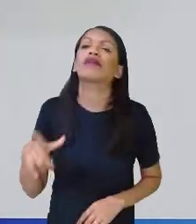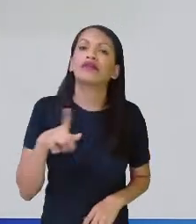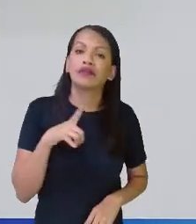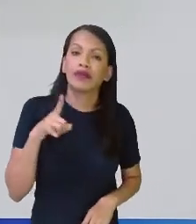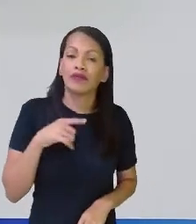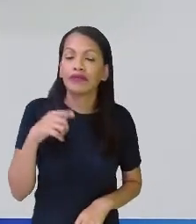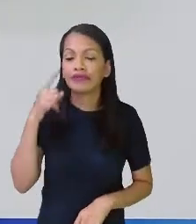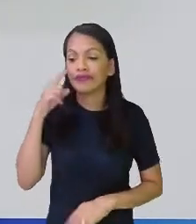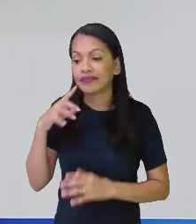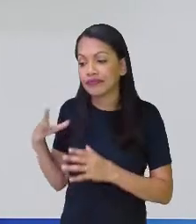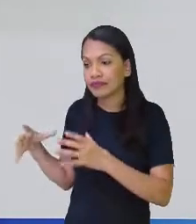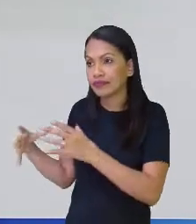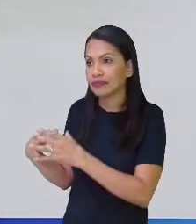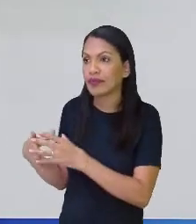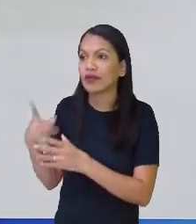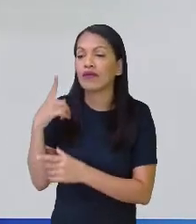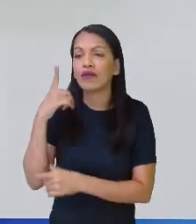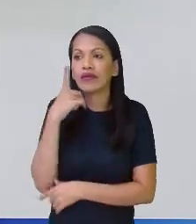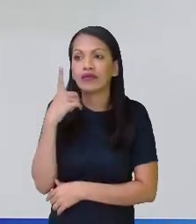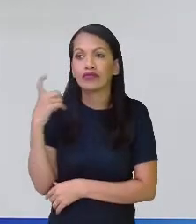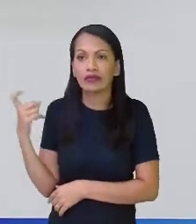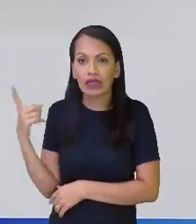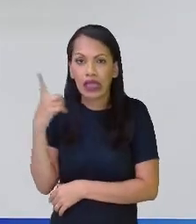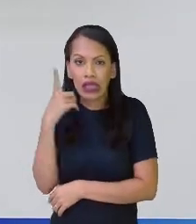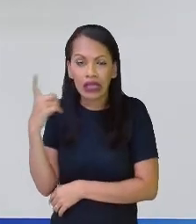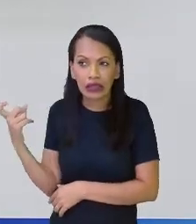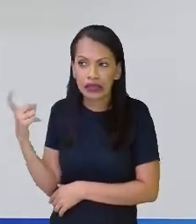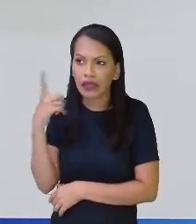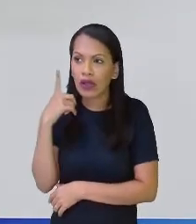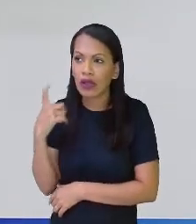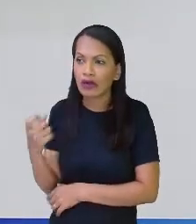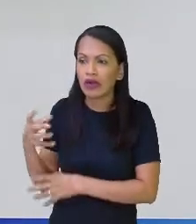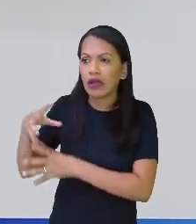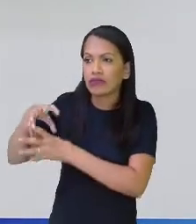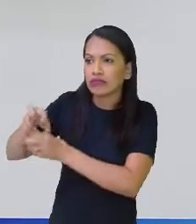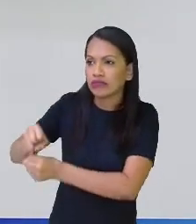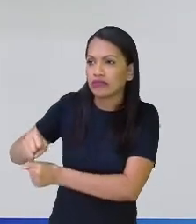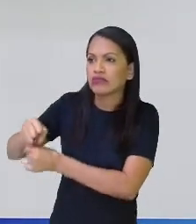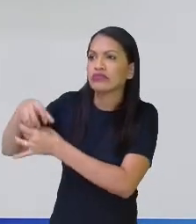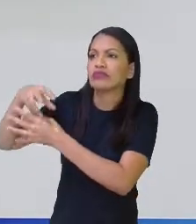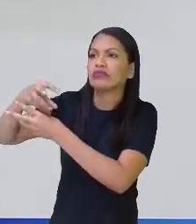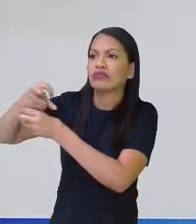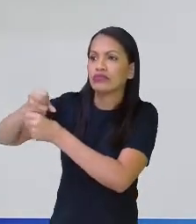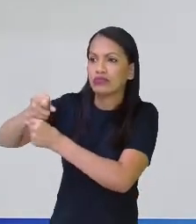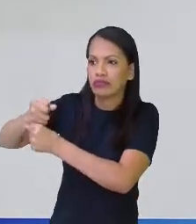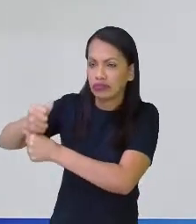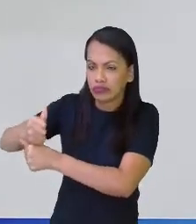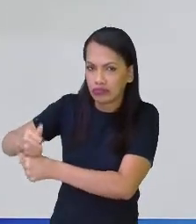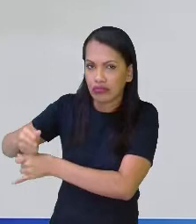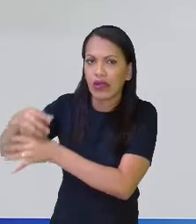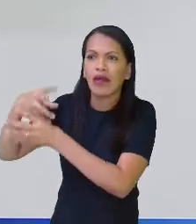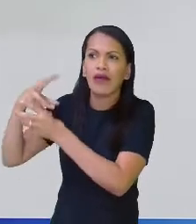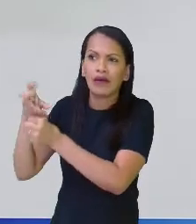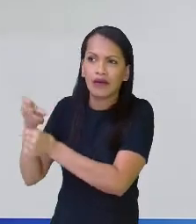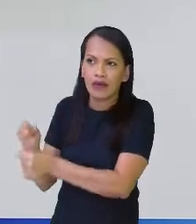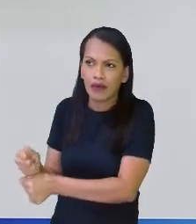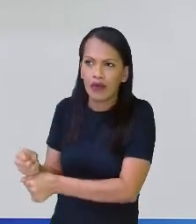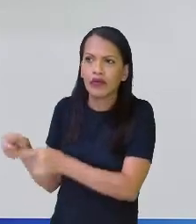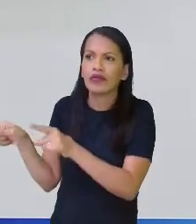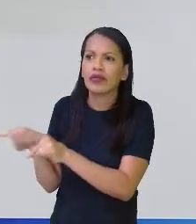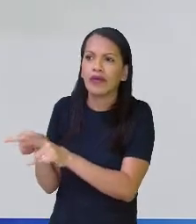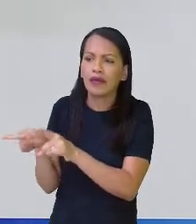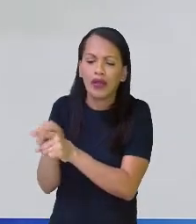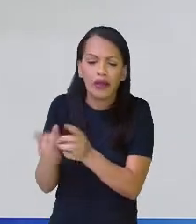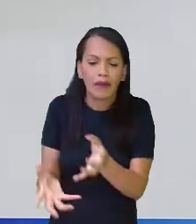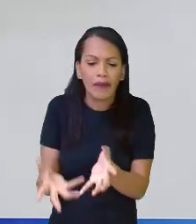essa gravação do som chega lá no teatro prontinha e a pessoa que é responsável pela sonoplastia, ele só vai lá, ó, e